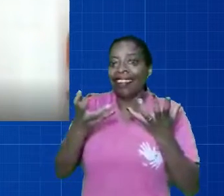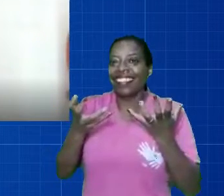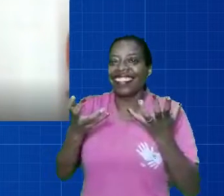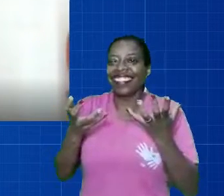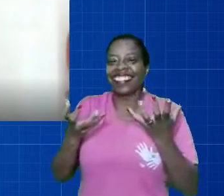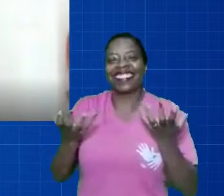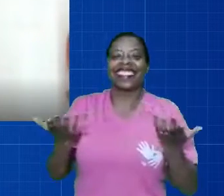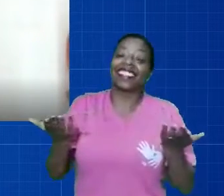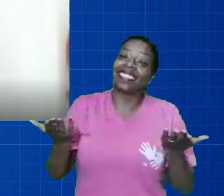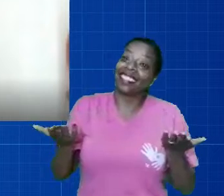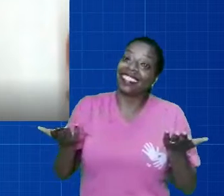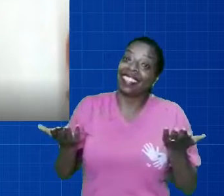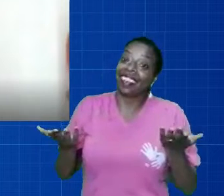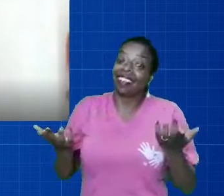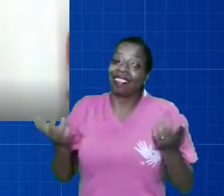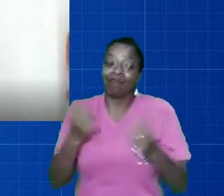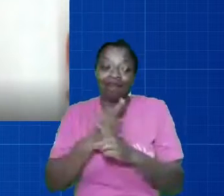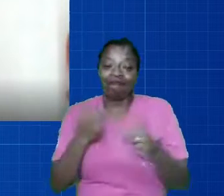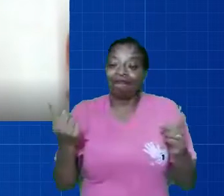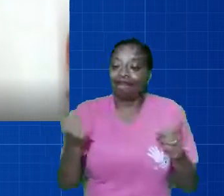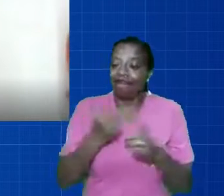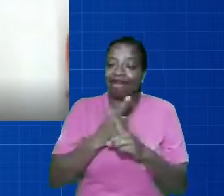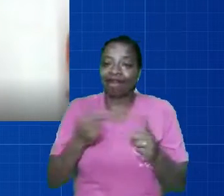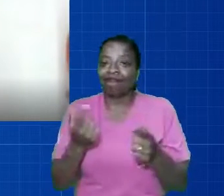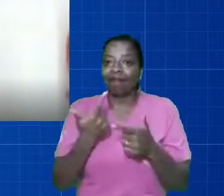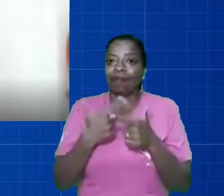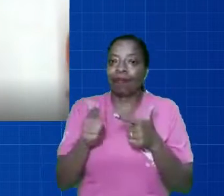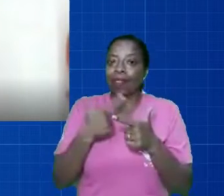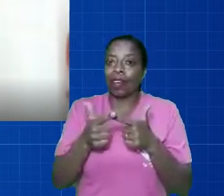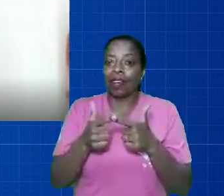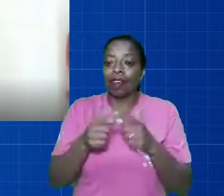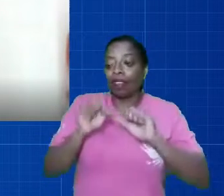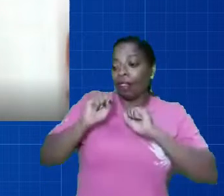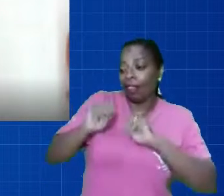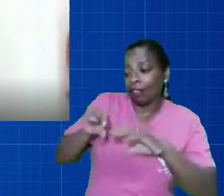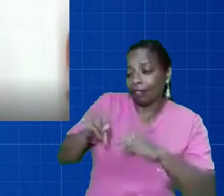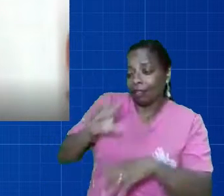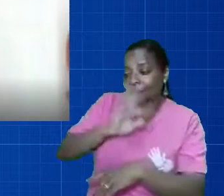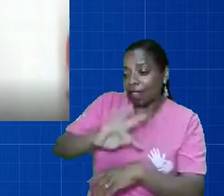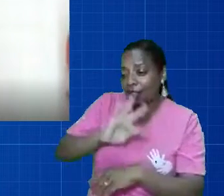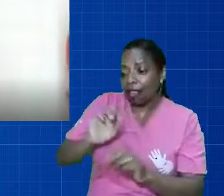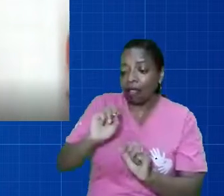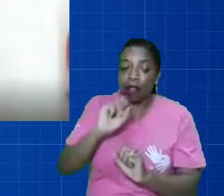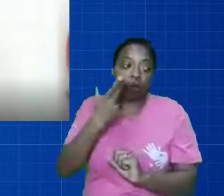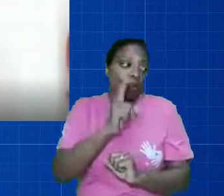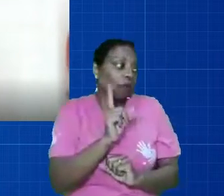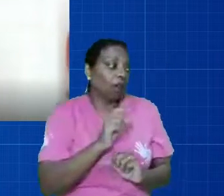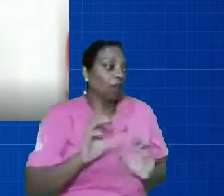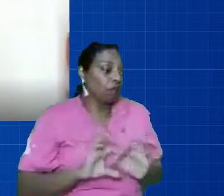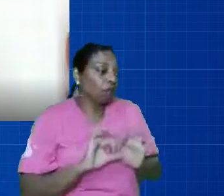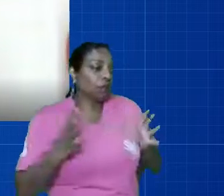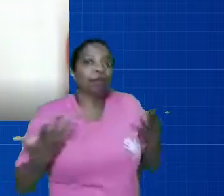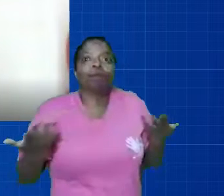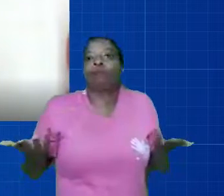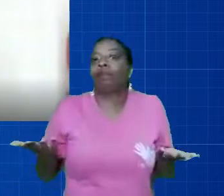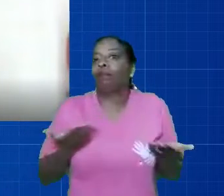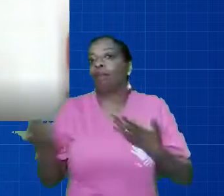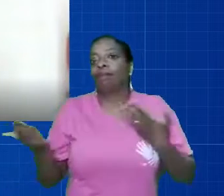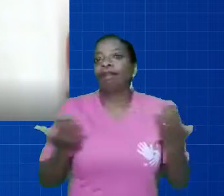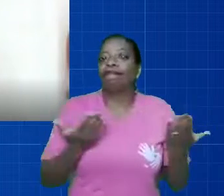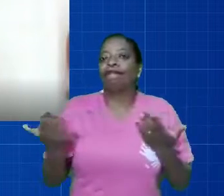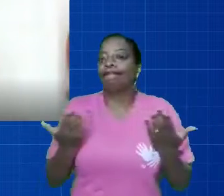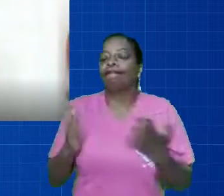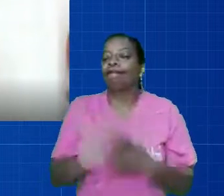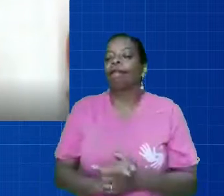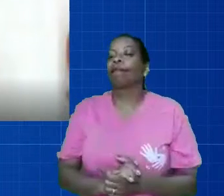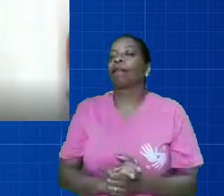né, sobre o ensinar a técnica ou não. Né? Mas ela foi uma concepção muito importante, porque